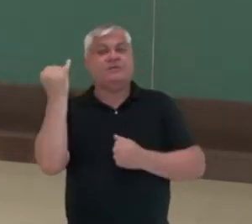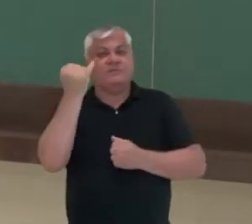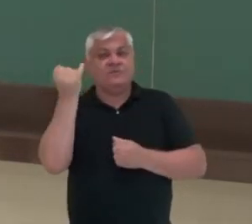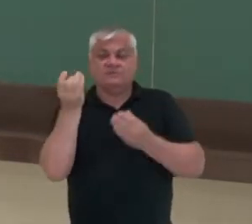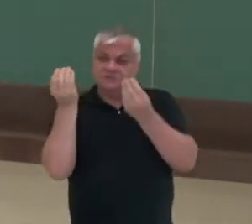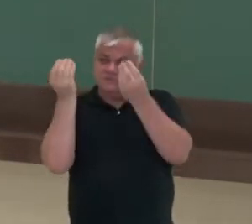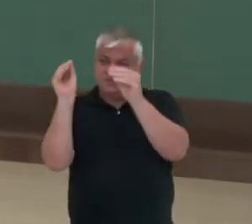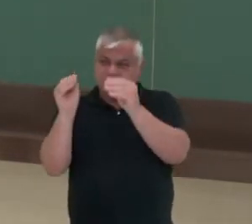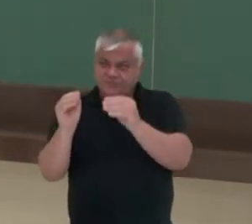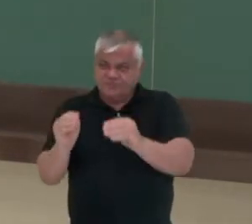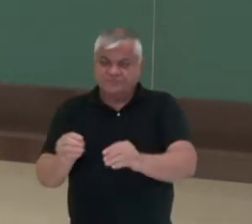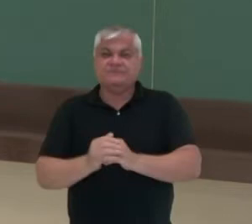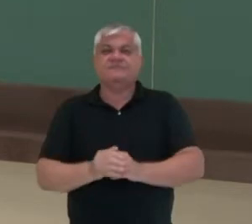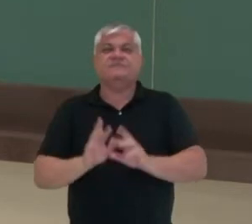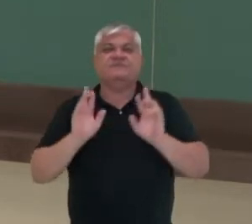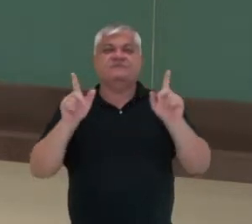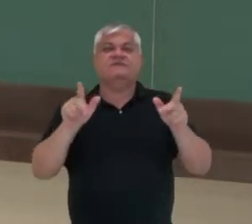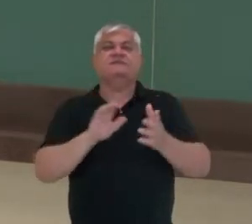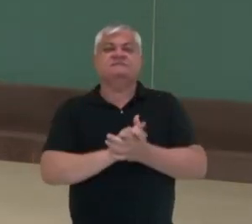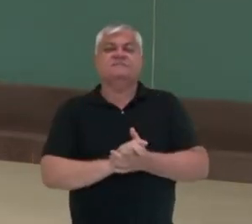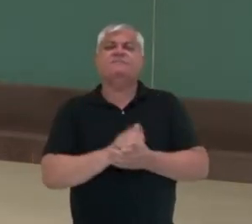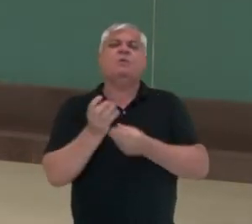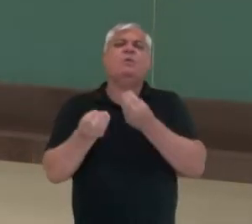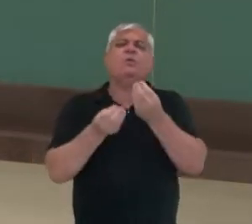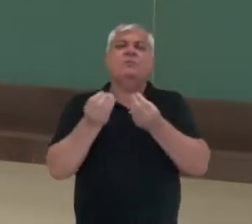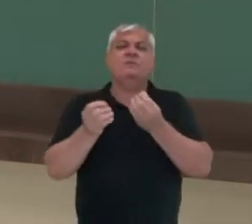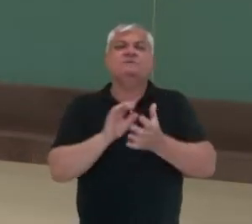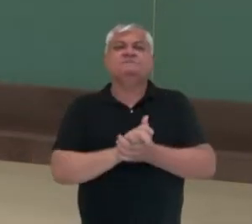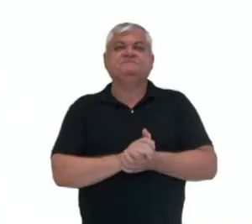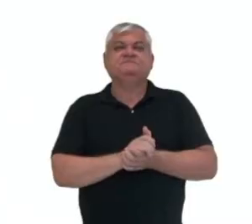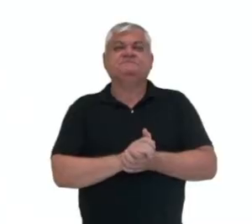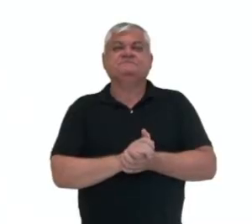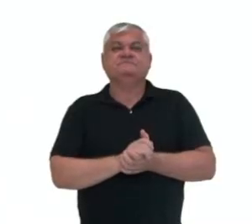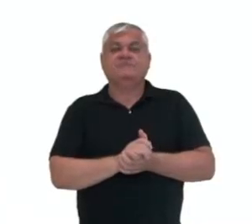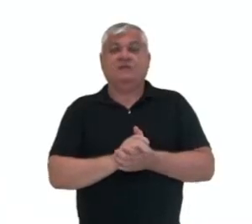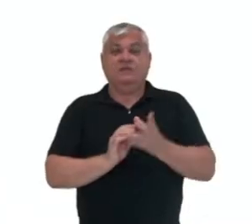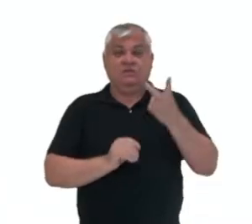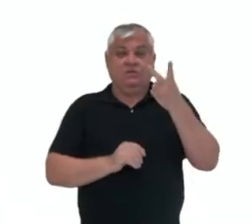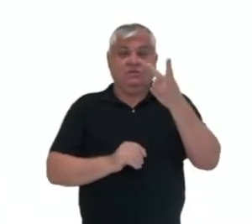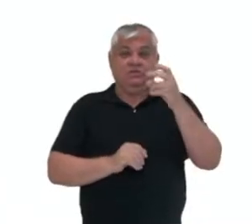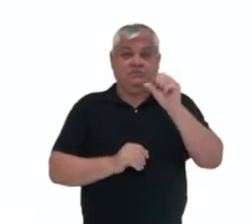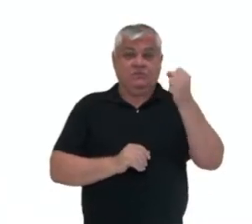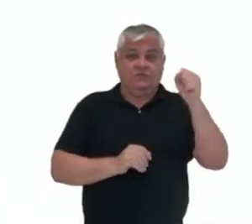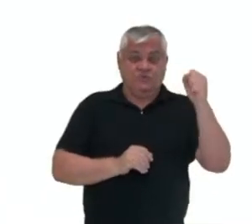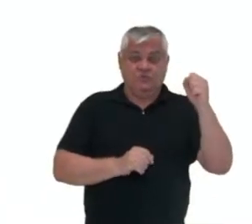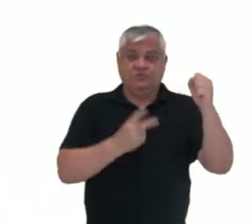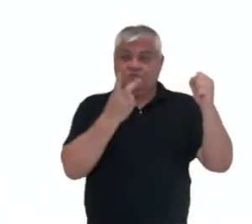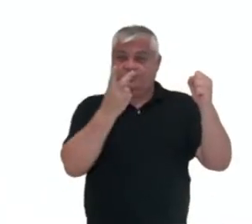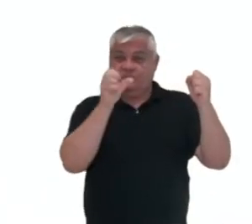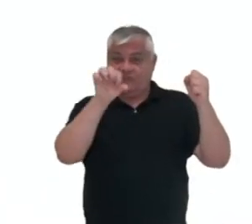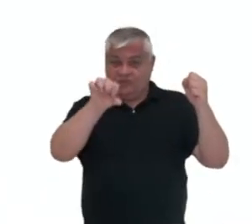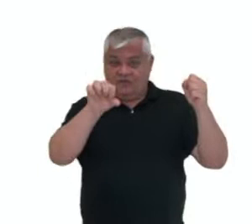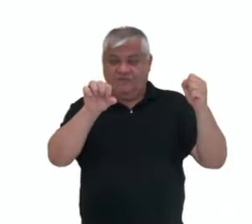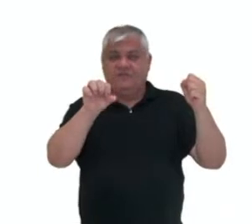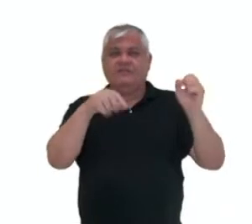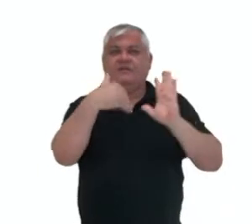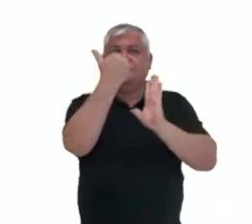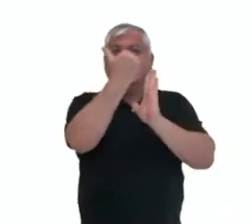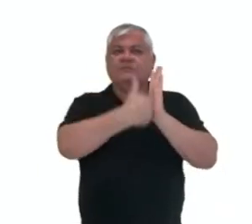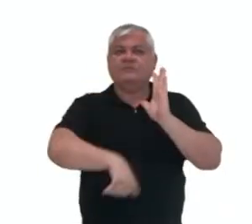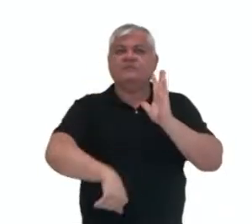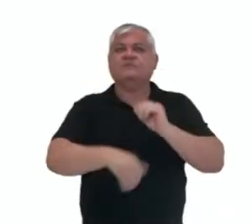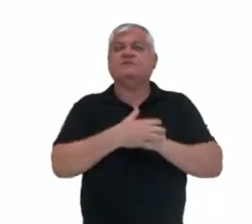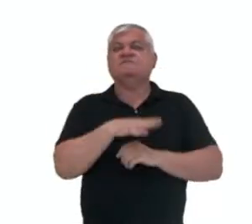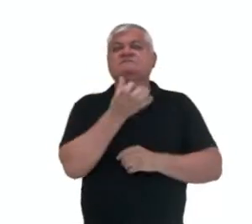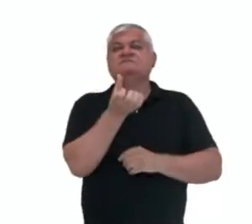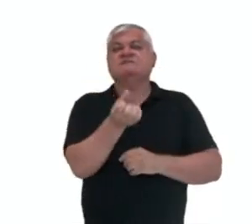e fazer o que? A diferença, tá? Fazendo essa diferença, o que que a gente tem aqui, ó? De 2008 para 2009, teve uma redução ali, ó,